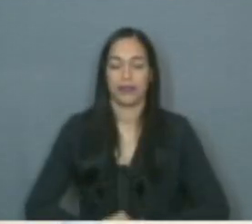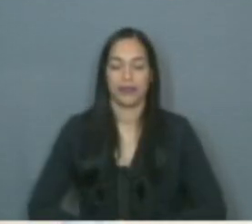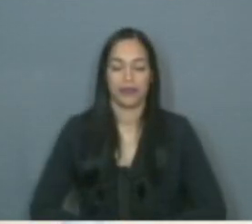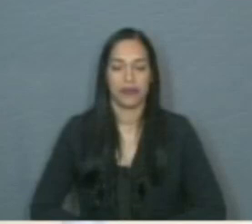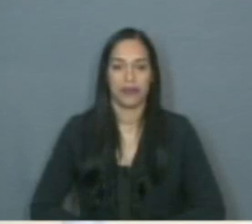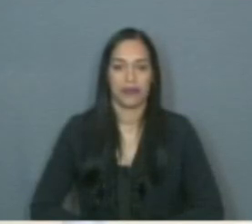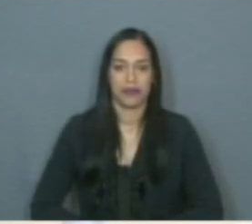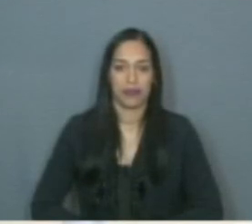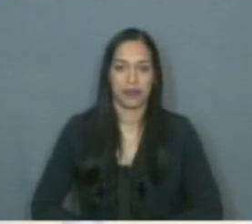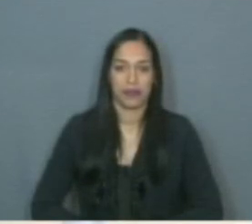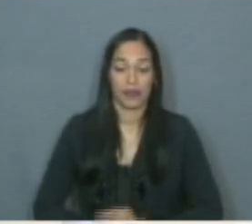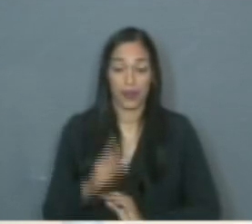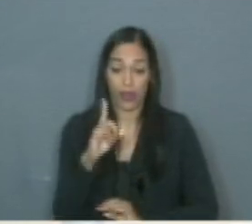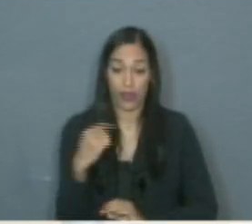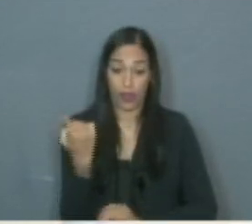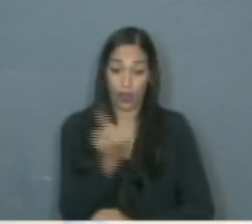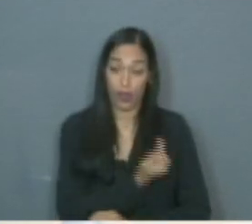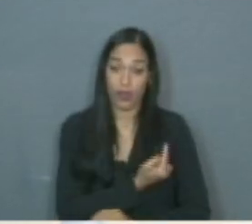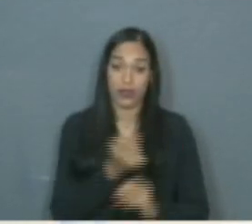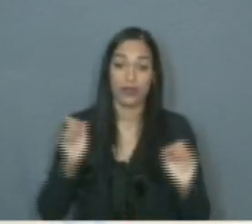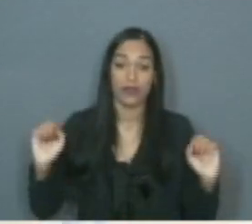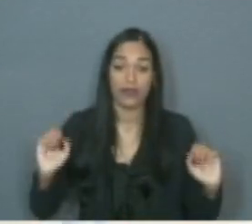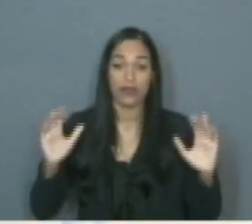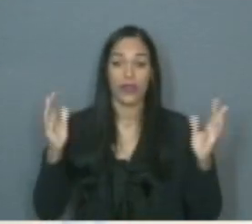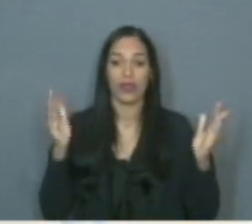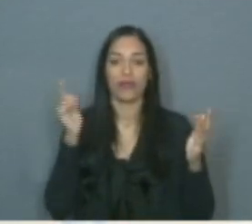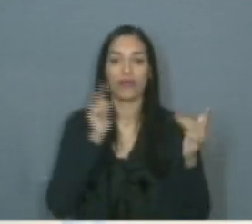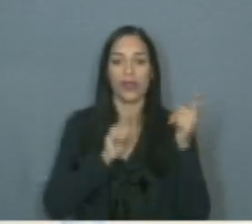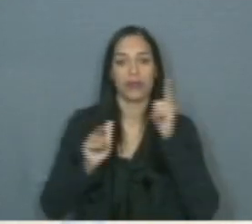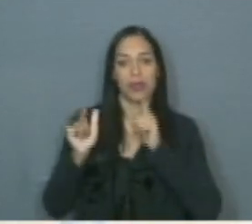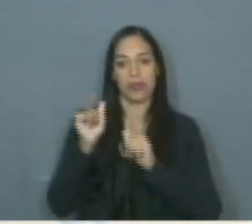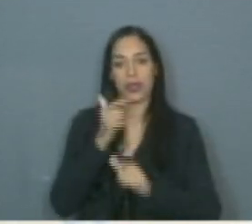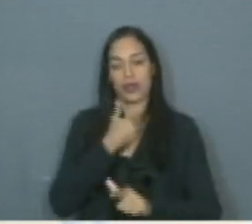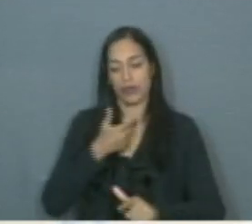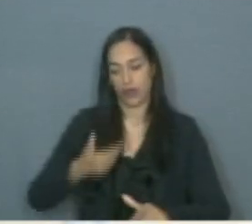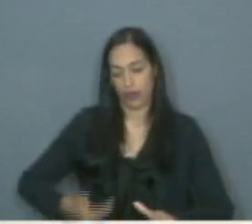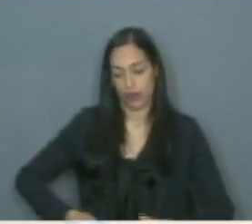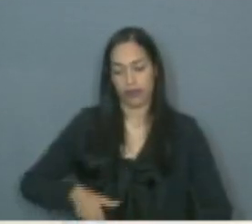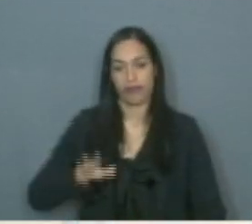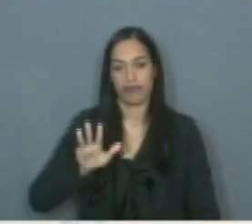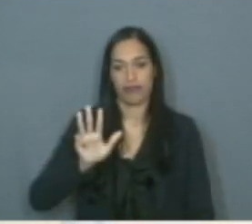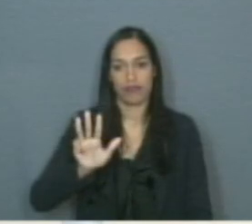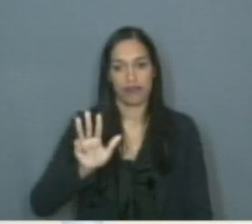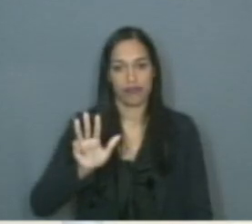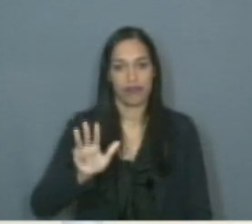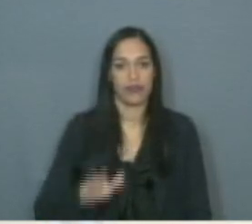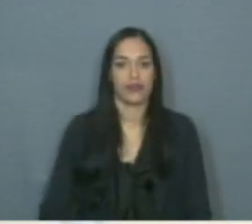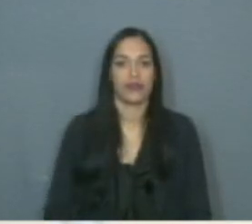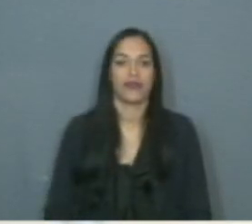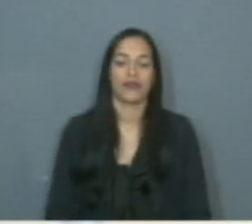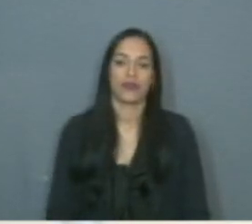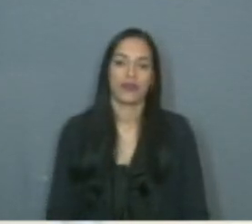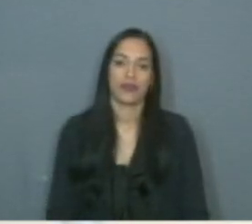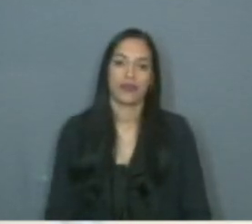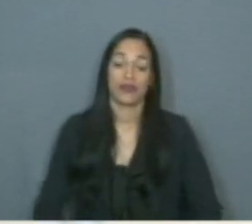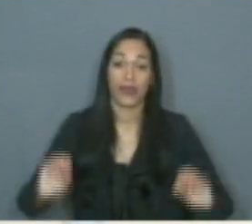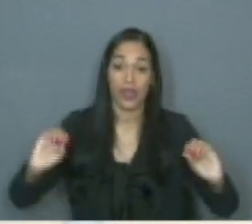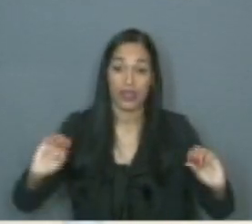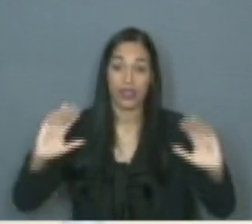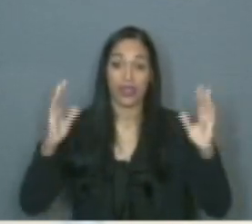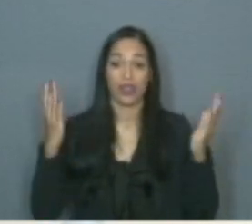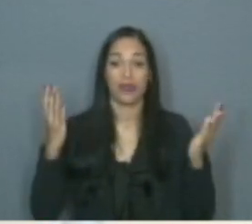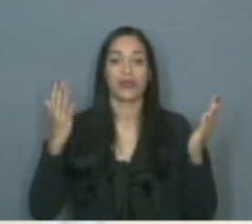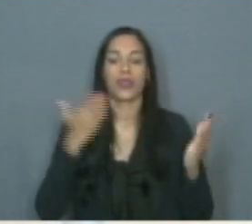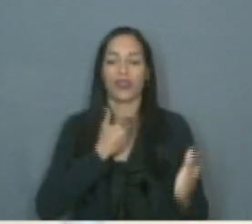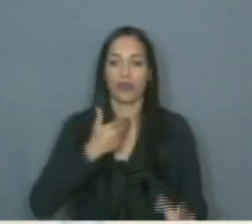Então, nós temos que celebrar muitas conquistas do governo Lula. Nós temos que celebrar que existe um governo